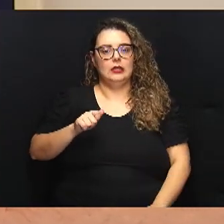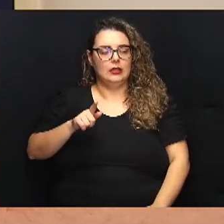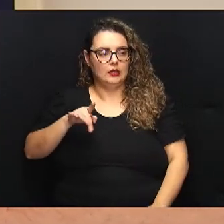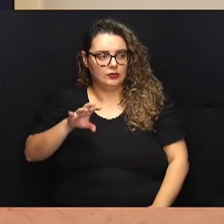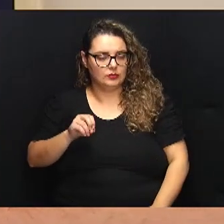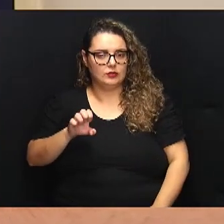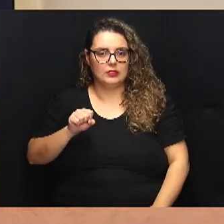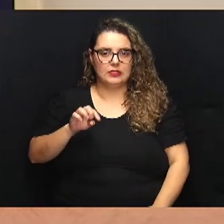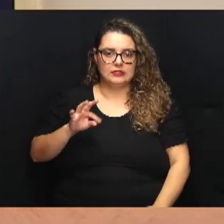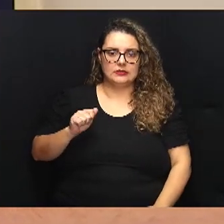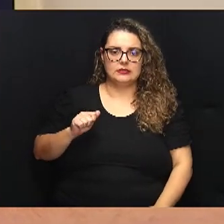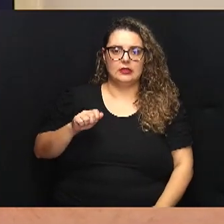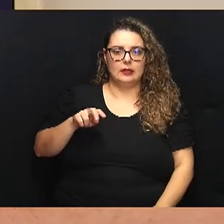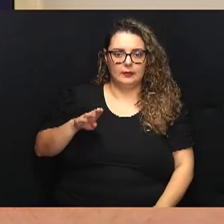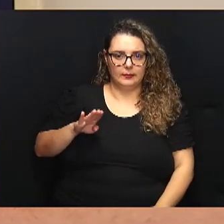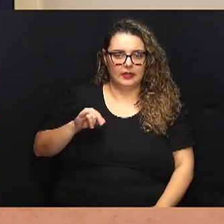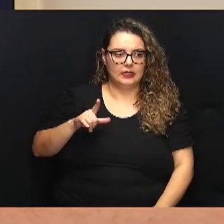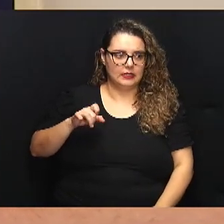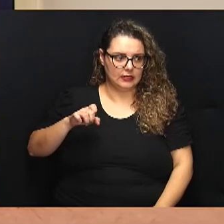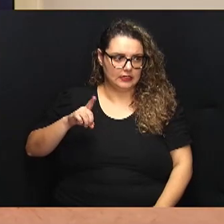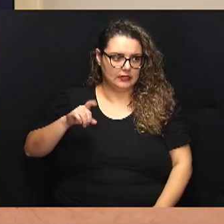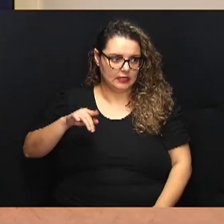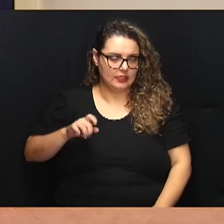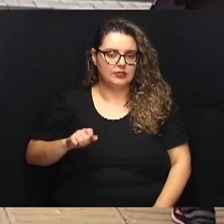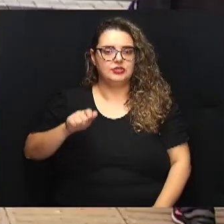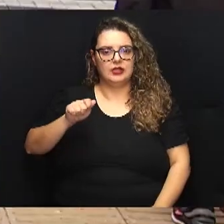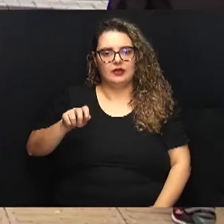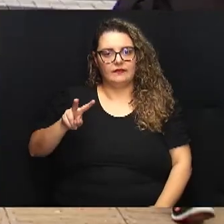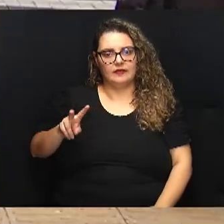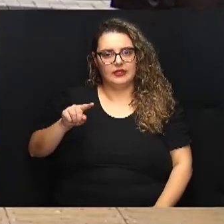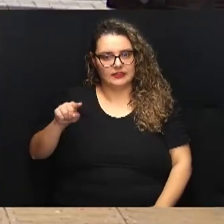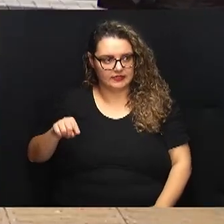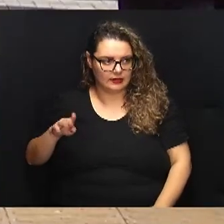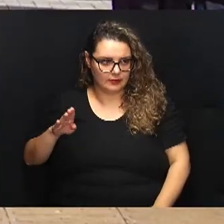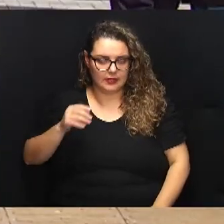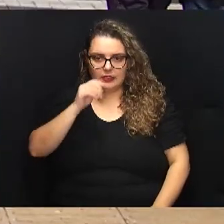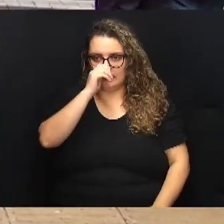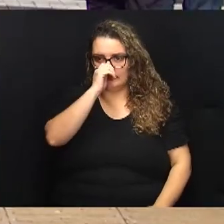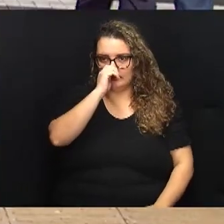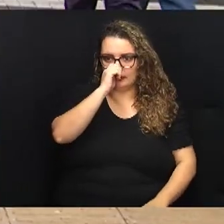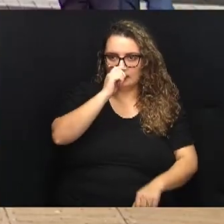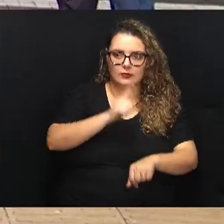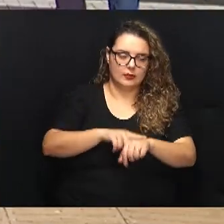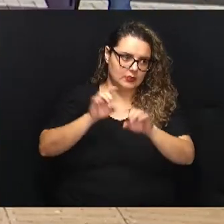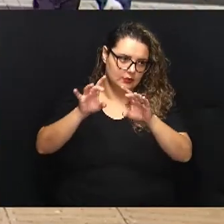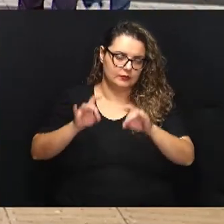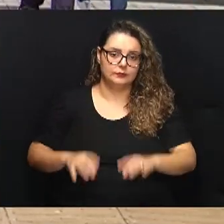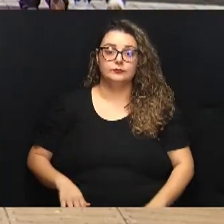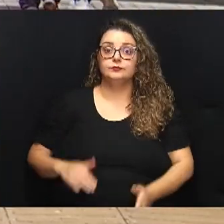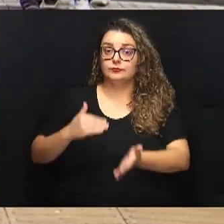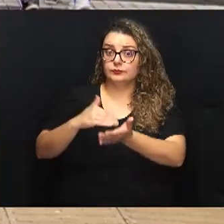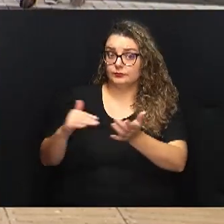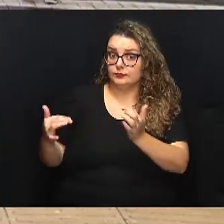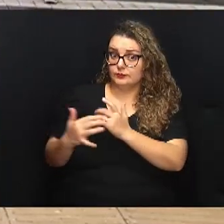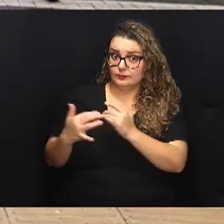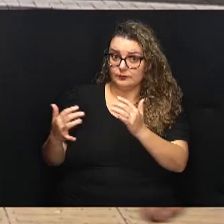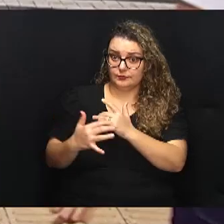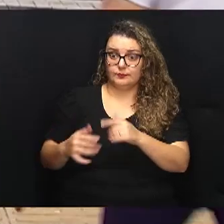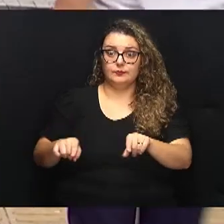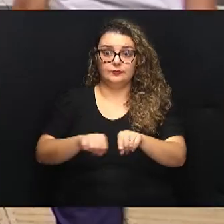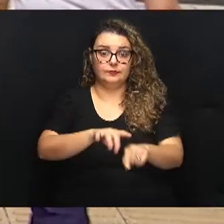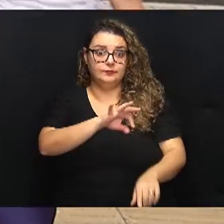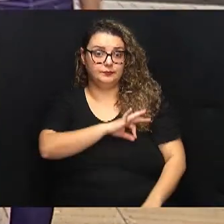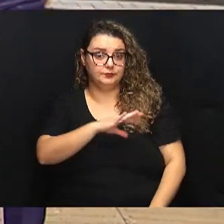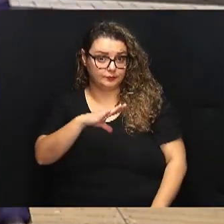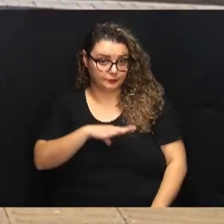para assim ter a análise do horário especial. A fiscalização será feita pela Secretaria de Urbanismo e pela Guarda